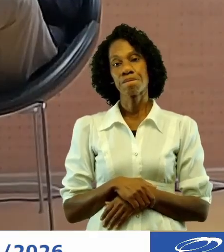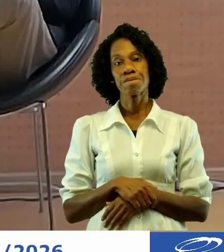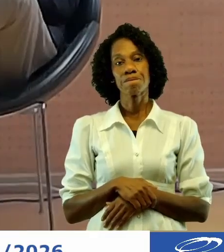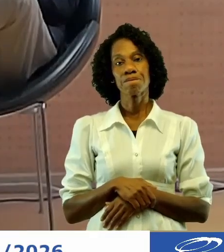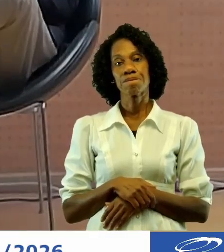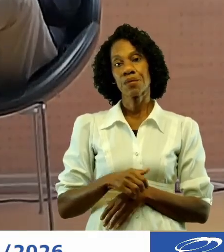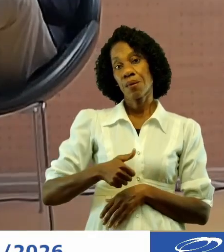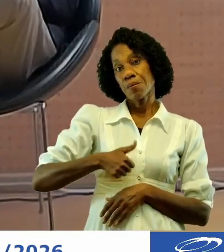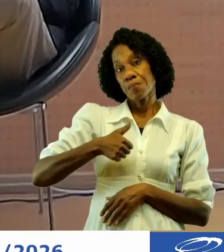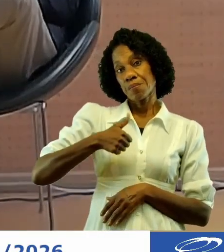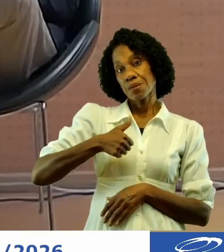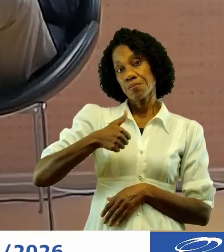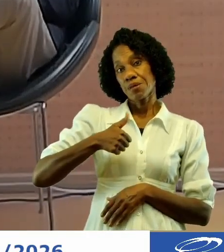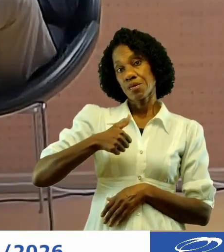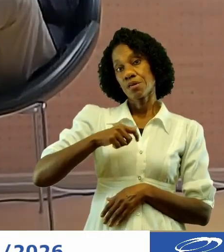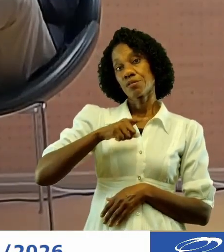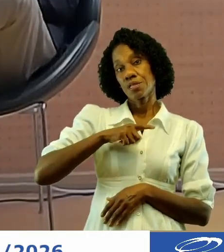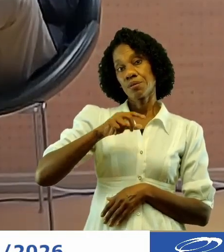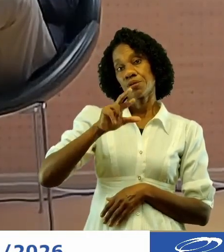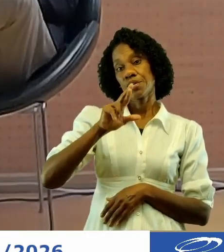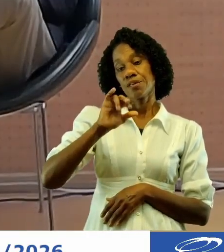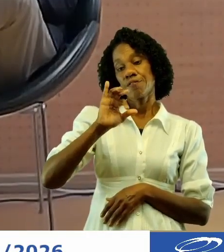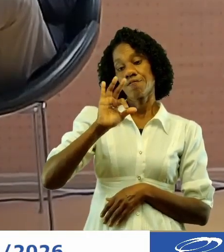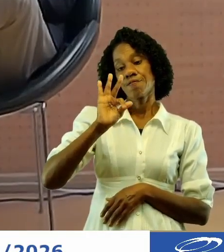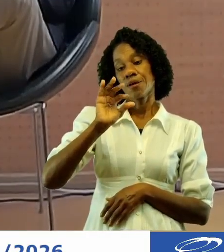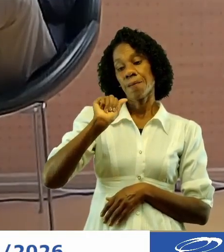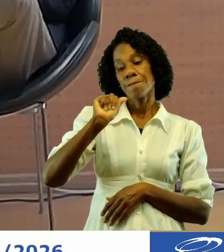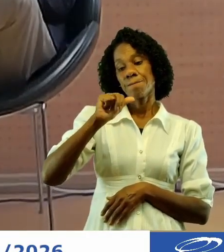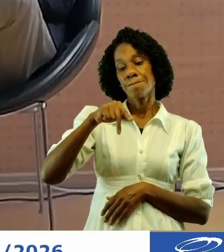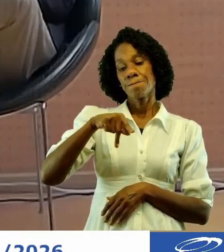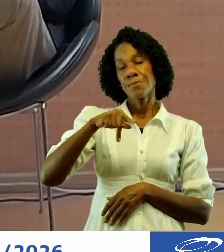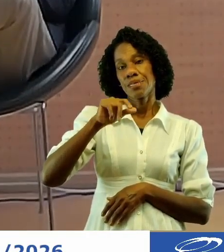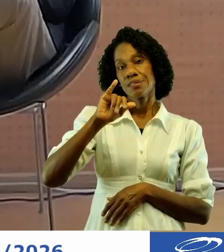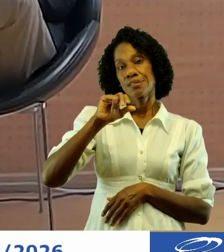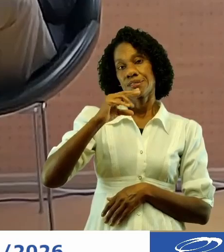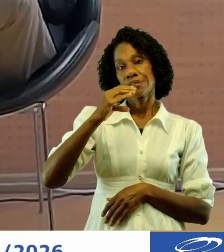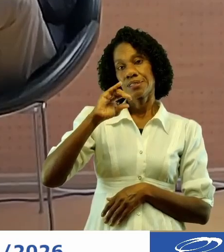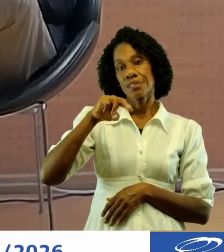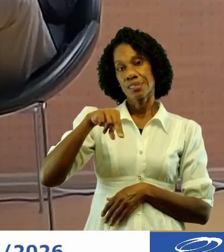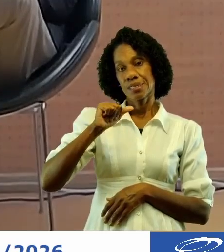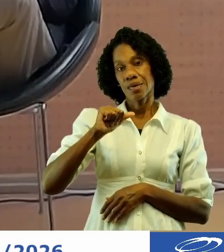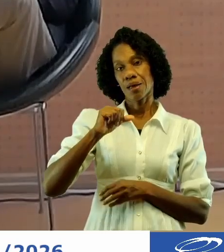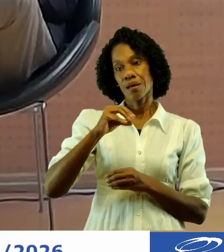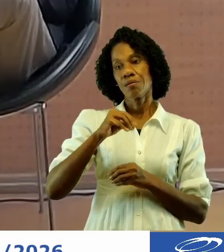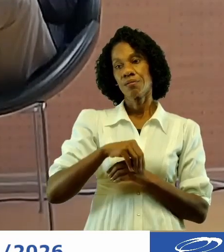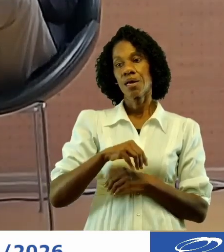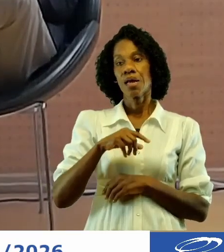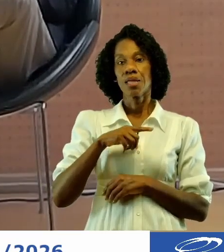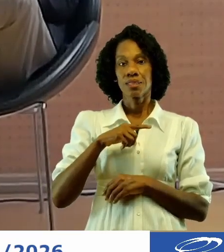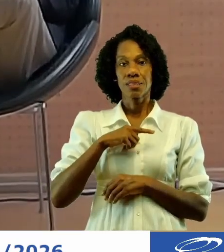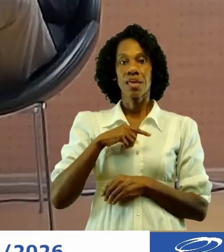Primeira coisa, sim, nós temos rifampicina, mas também nós estamos sob manipulação. Então, em São Paulo tem uma farmácia de